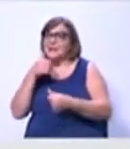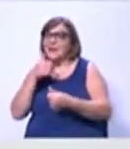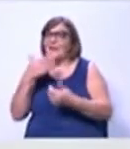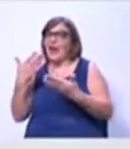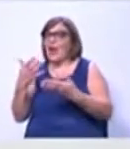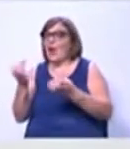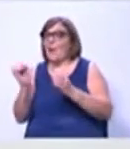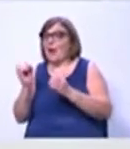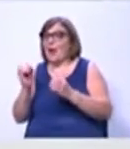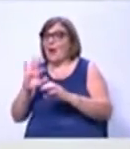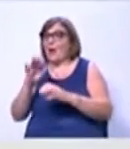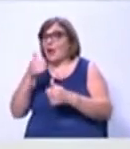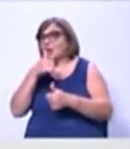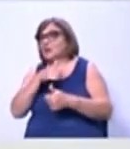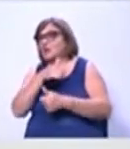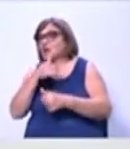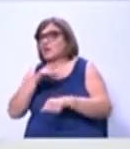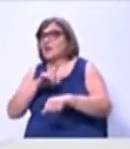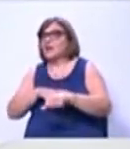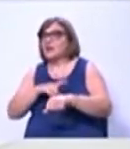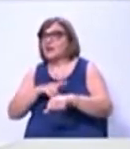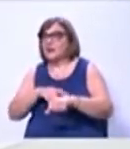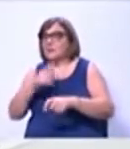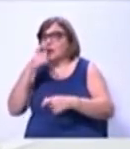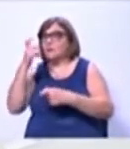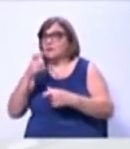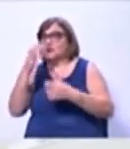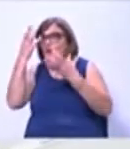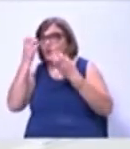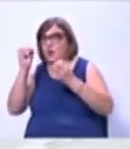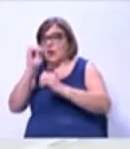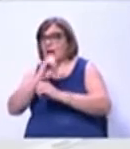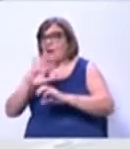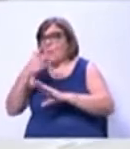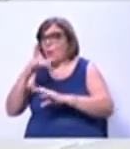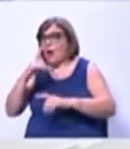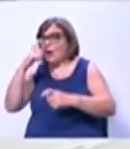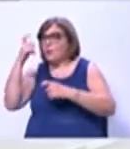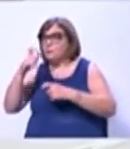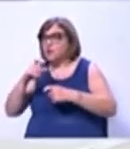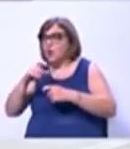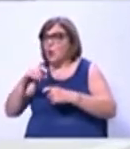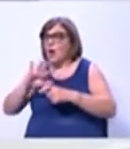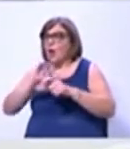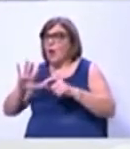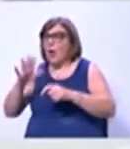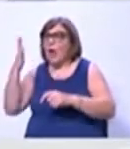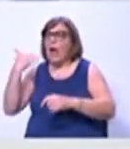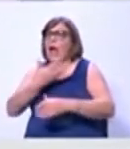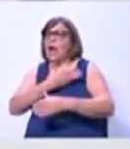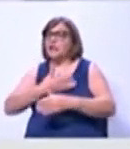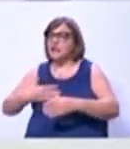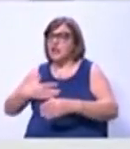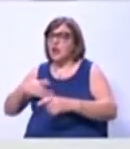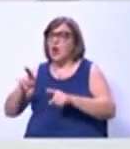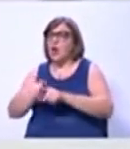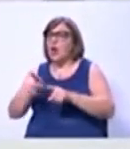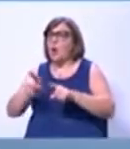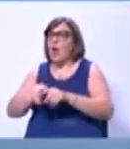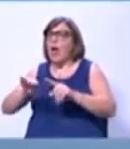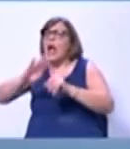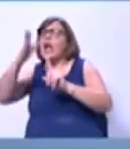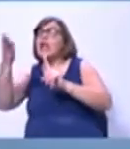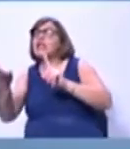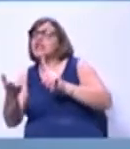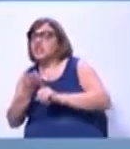não temos, mas no tempo da tortura, o que se fazia era privar as pessoas de sono. Exatamente. Para elas ficarem completamente... É uma tortura brutal, deve ser das piores.